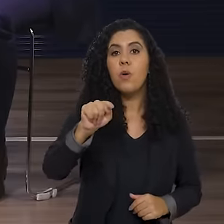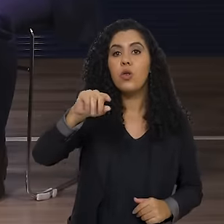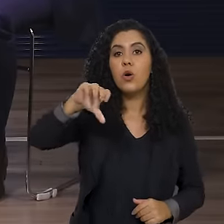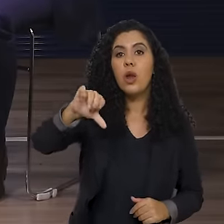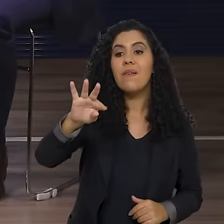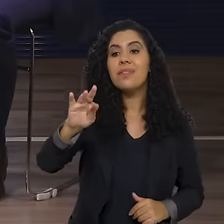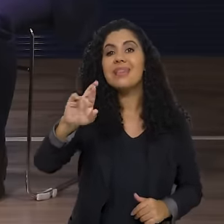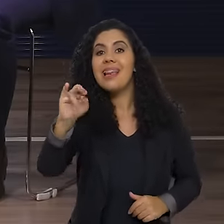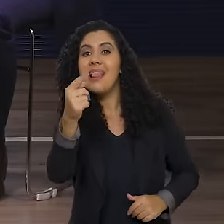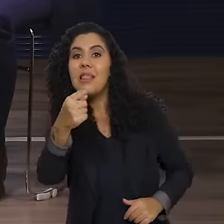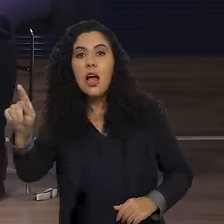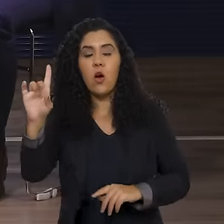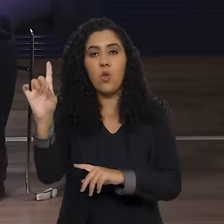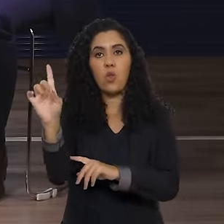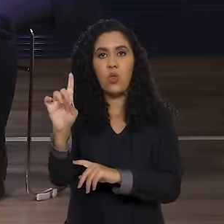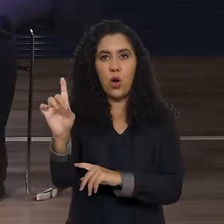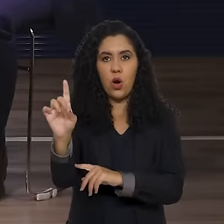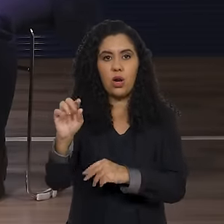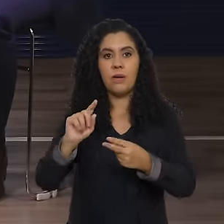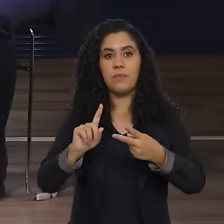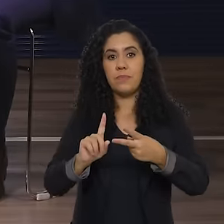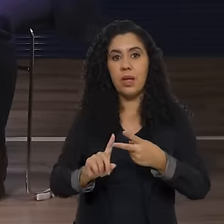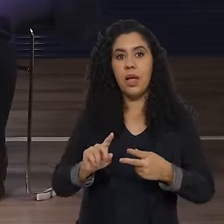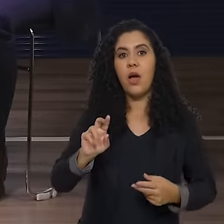1,9 trilhão de dólares.